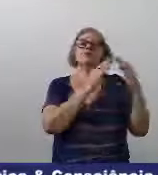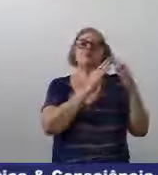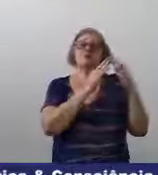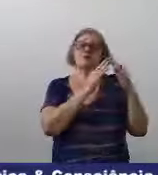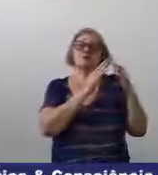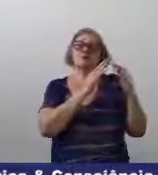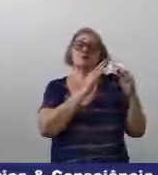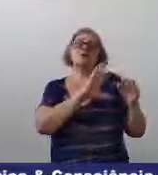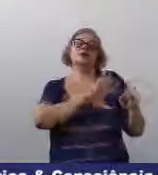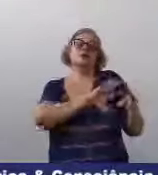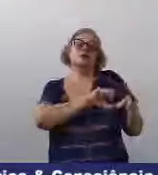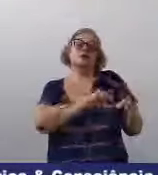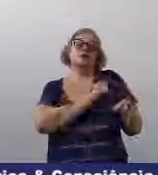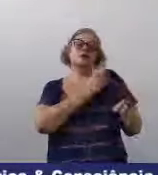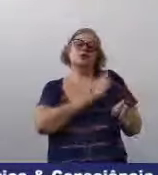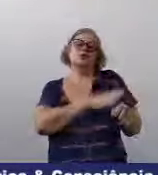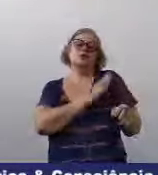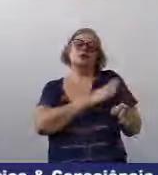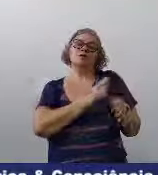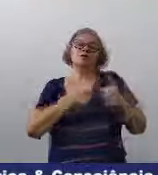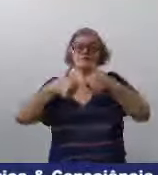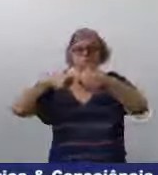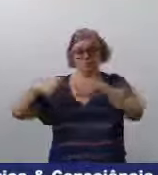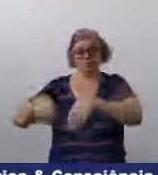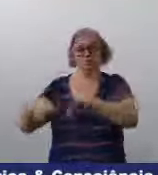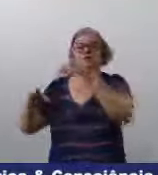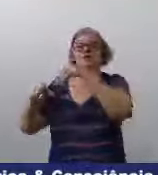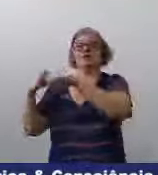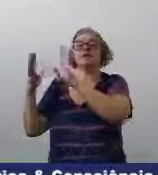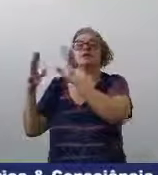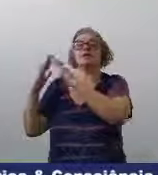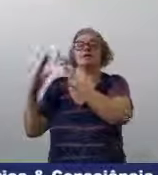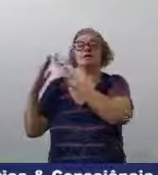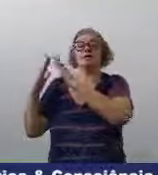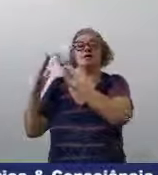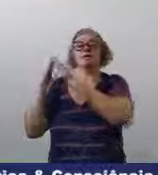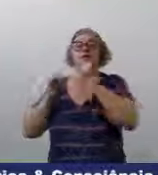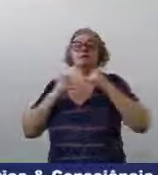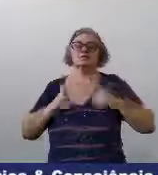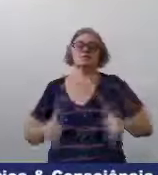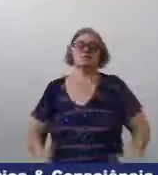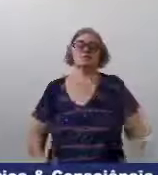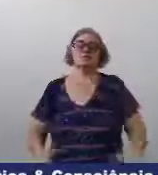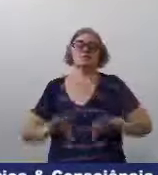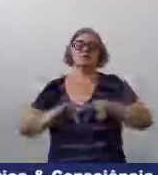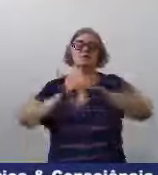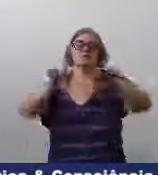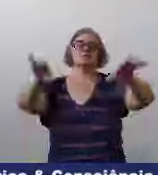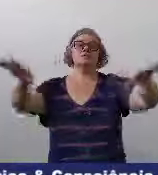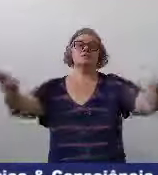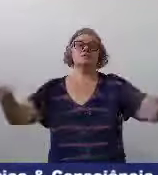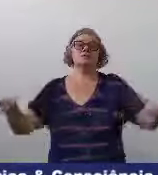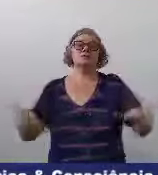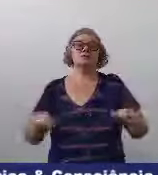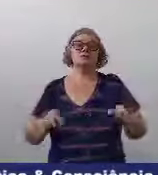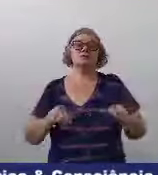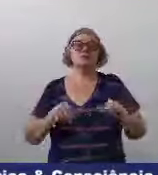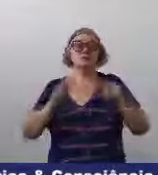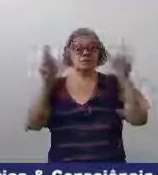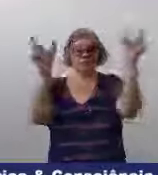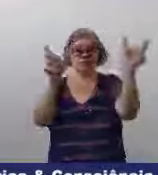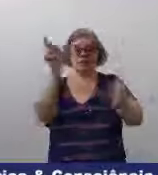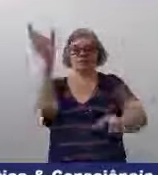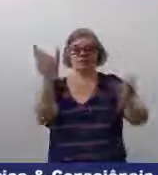residências, aqueles corações caros a nós que ficaram. E que essas vibrações também sejam espargidas